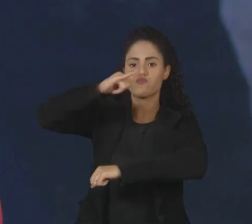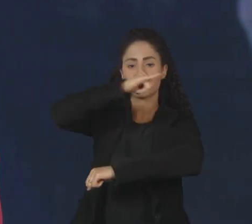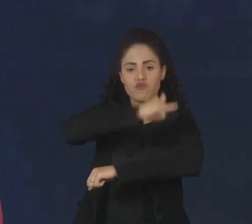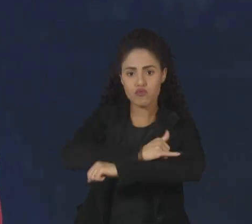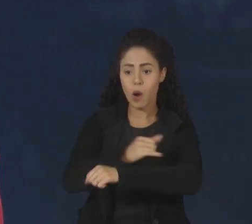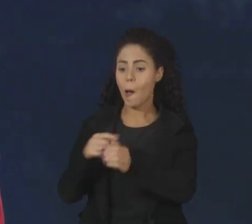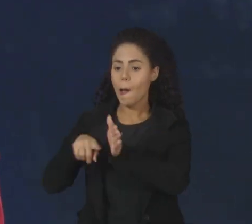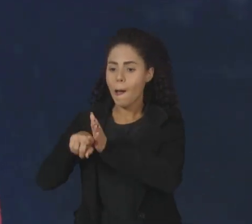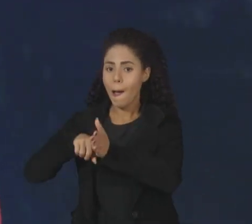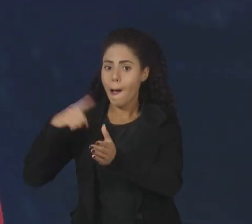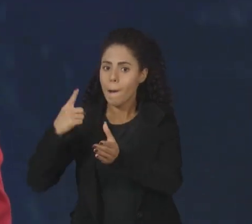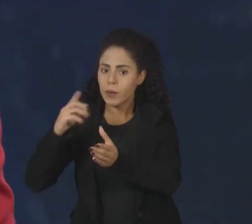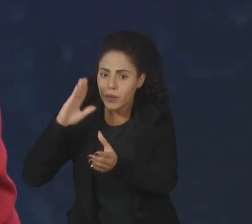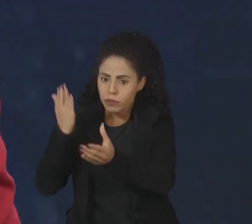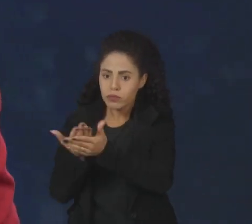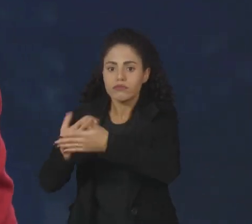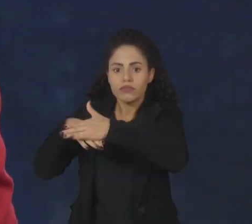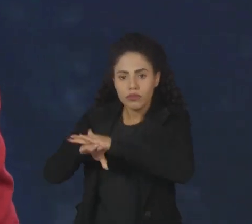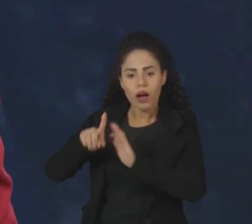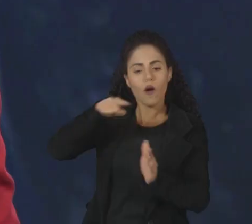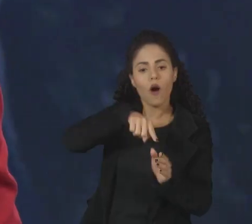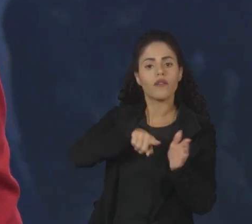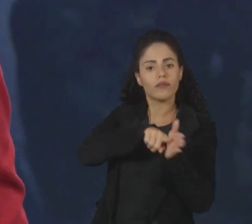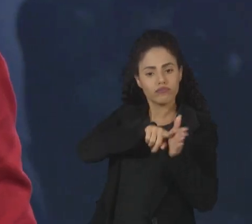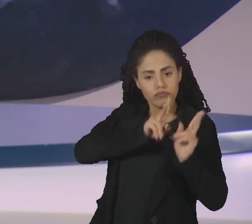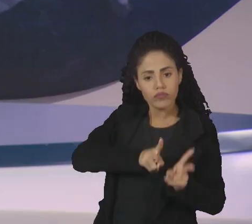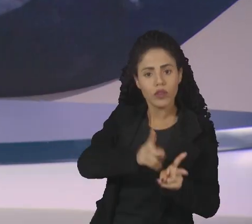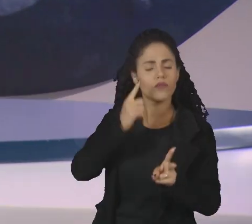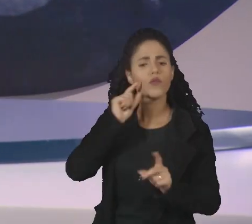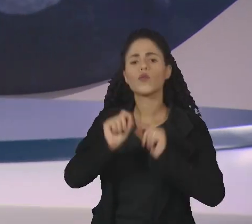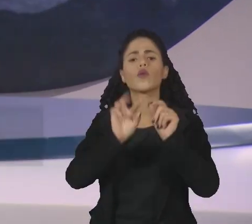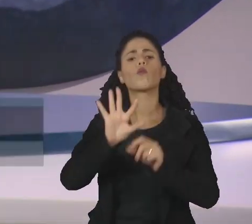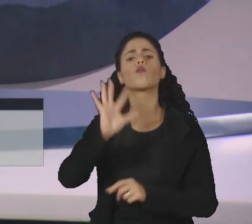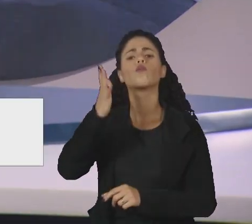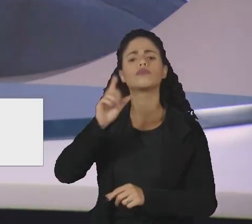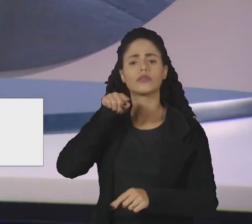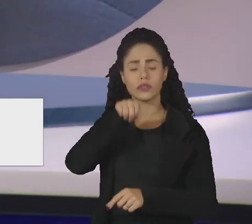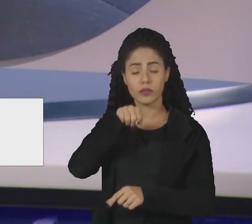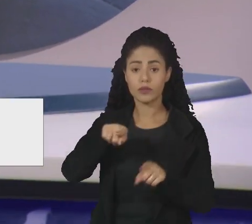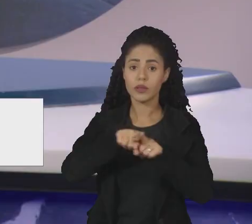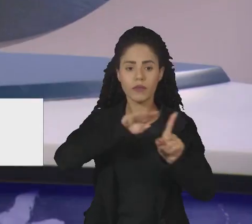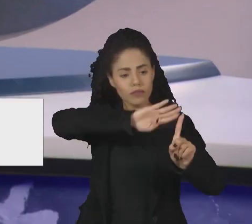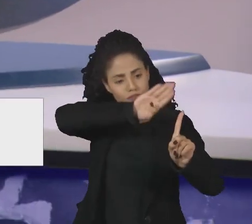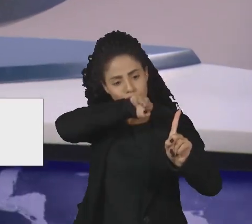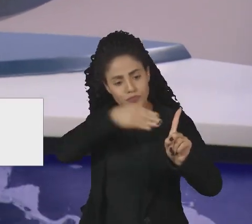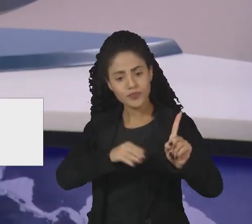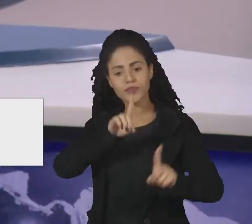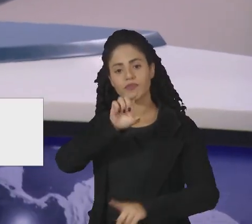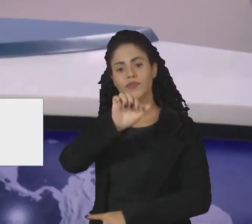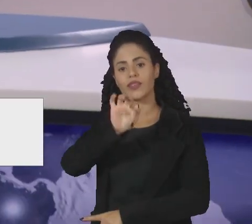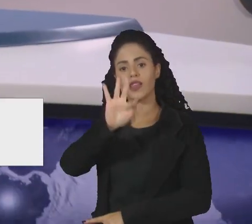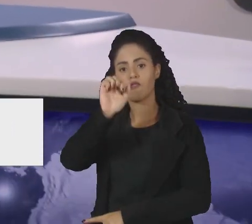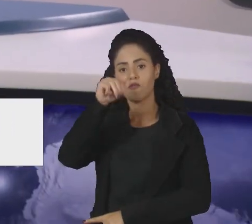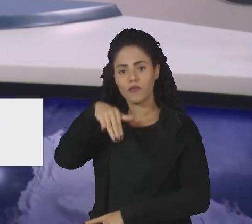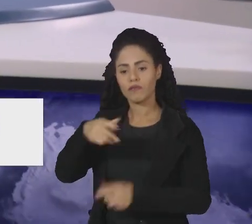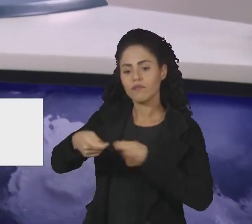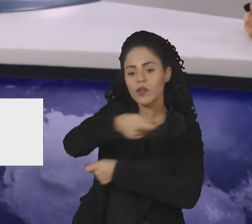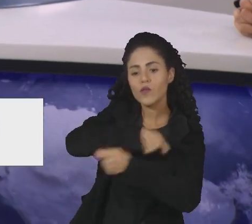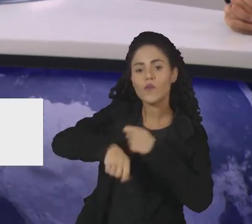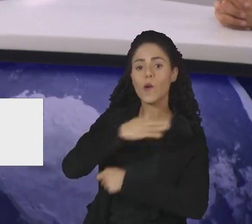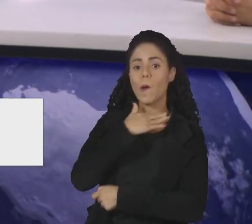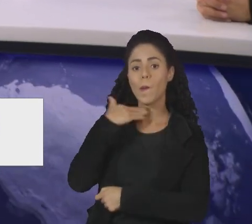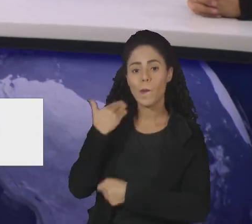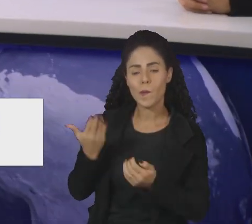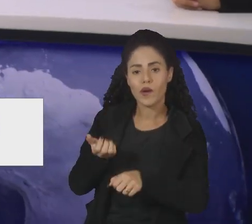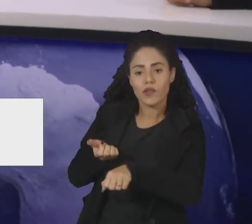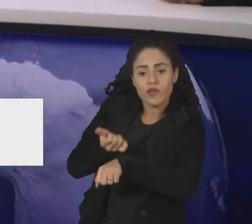de apuração da queda do avião da Voipaz. E mais, as homenagens a Delfim Neto, economista que morreu nessa madrugada